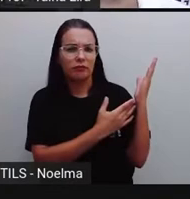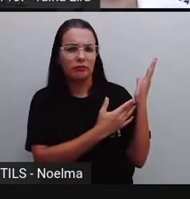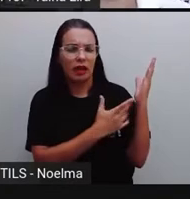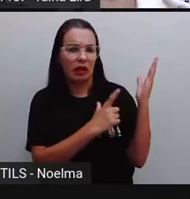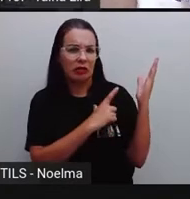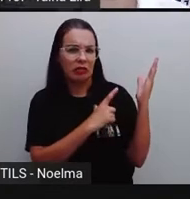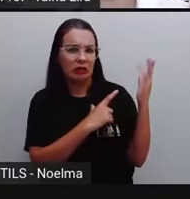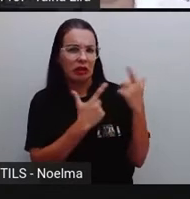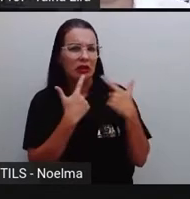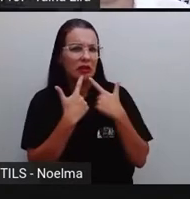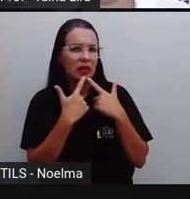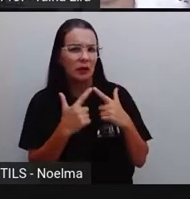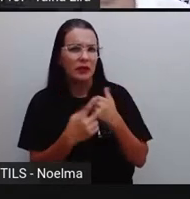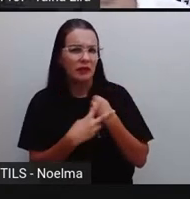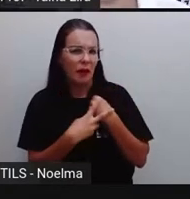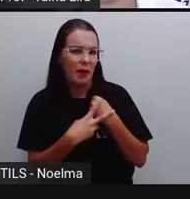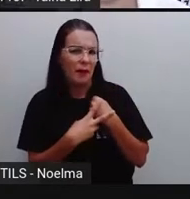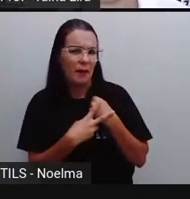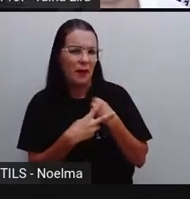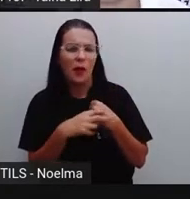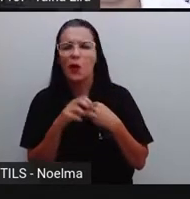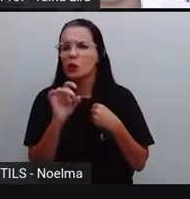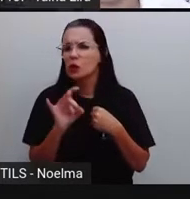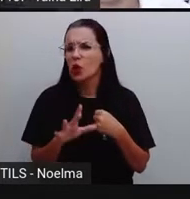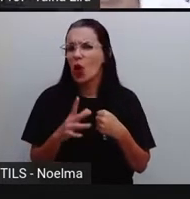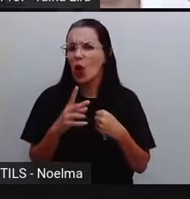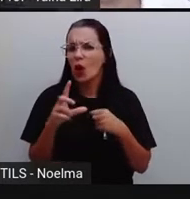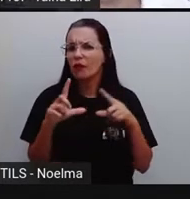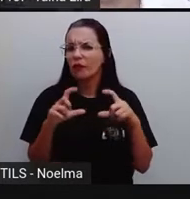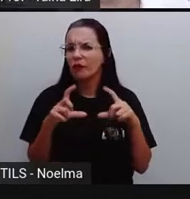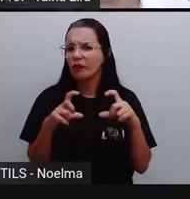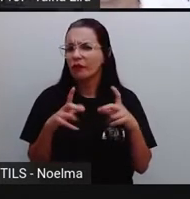ele usou a linguagem verbal ou a linguagem não verbal?